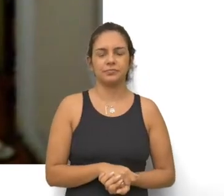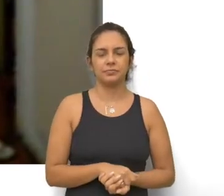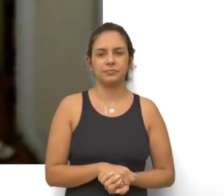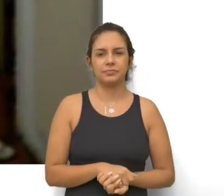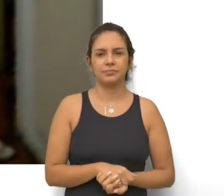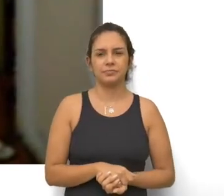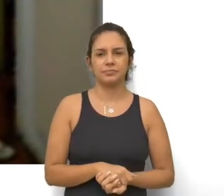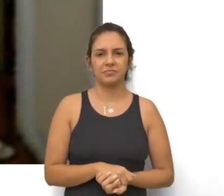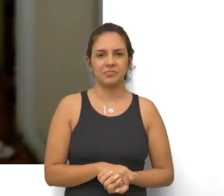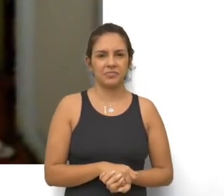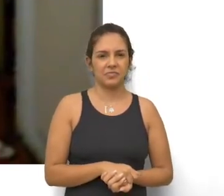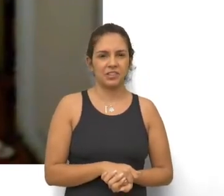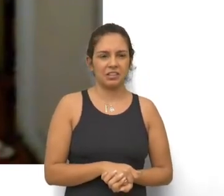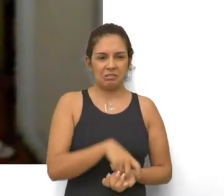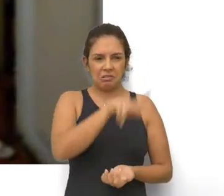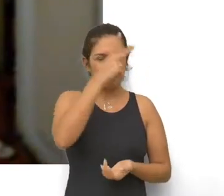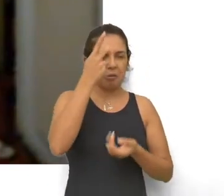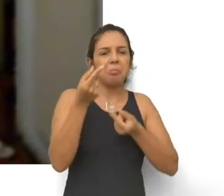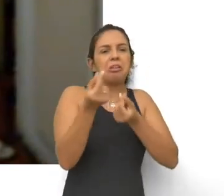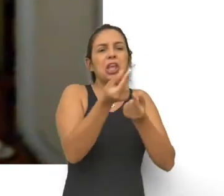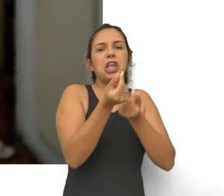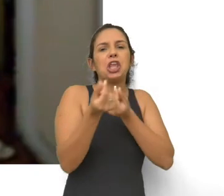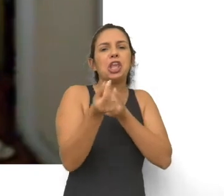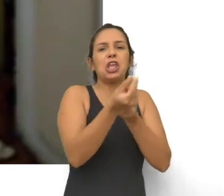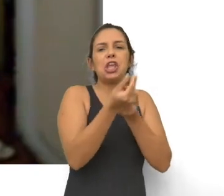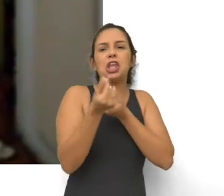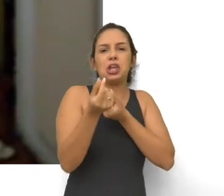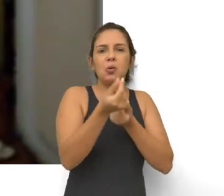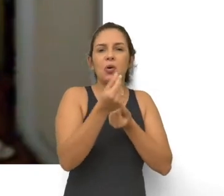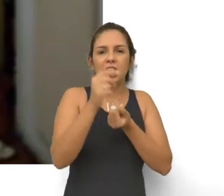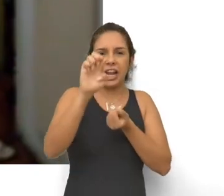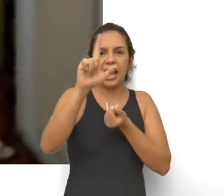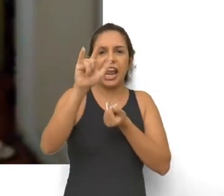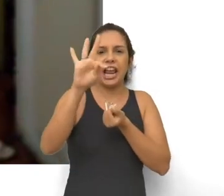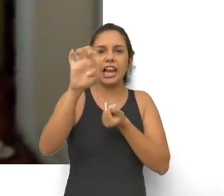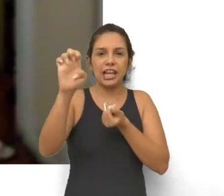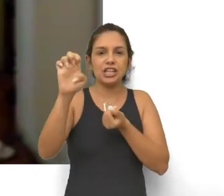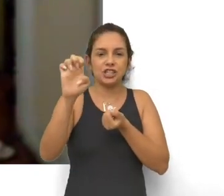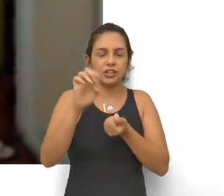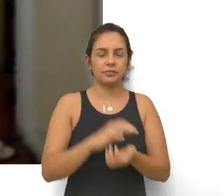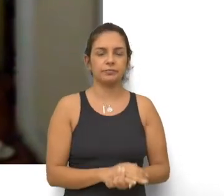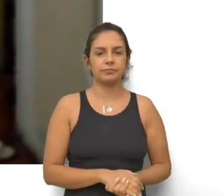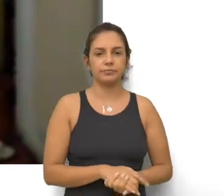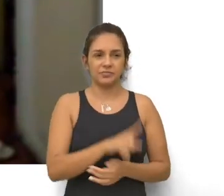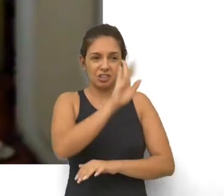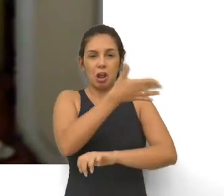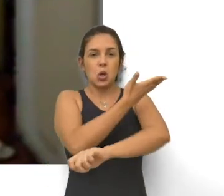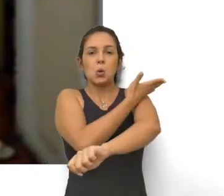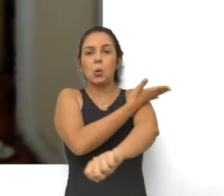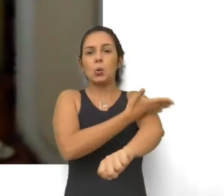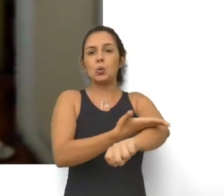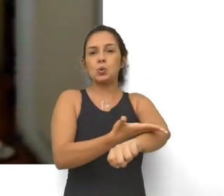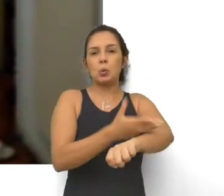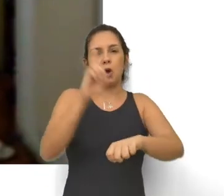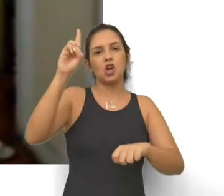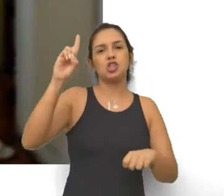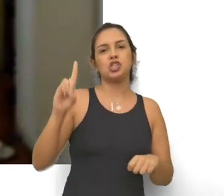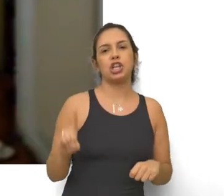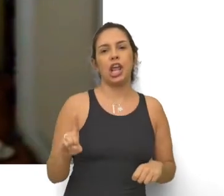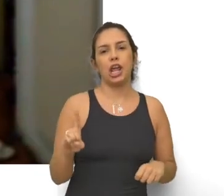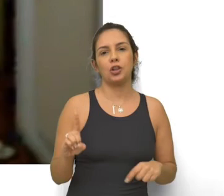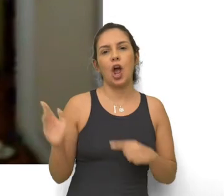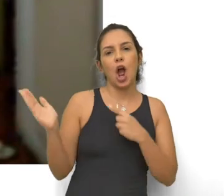Essa burguesia, essa elite, não é só a burguesia, a classe média também, né? Tão mal acostumada com direitos,